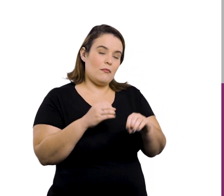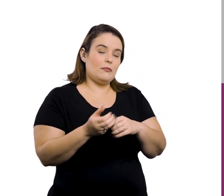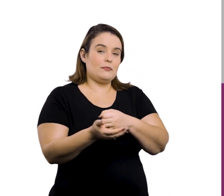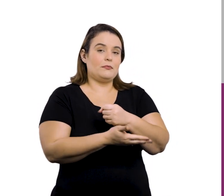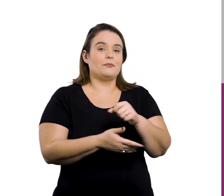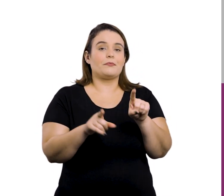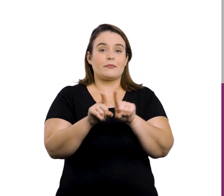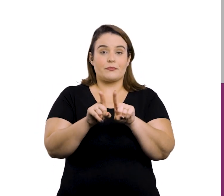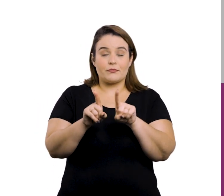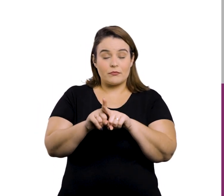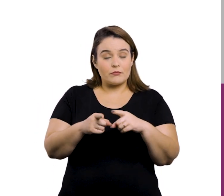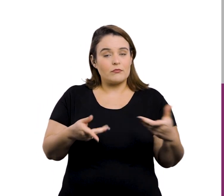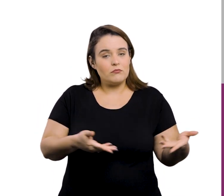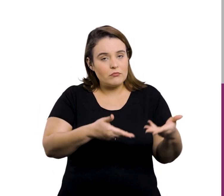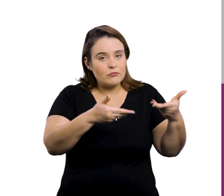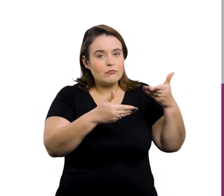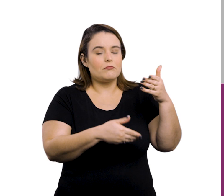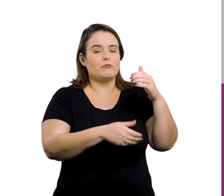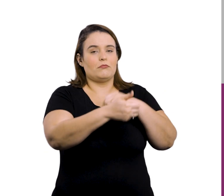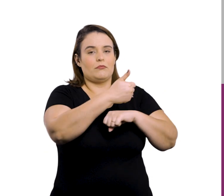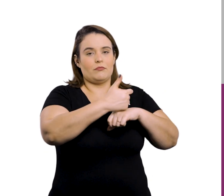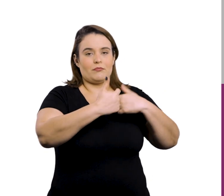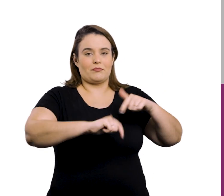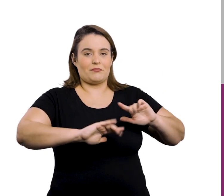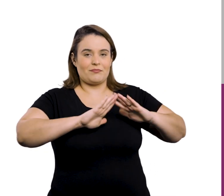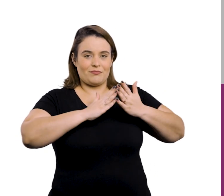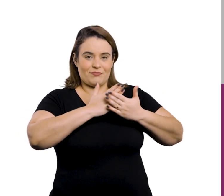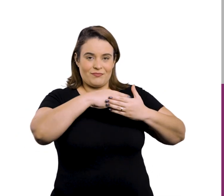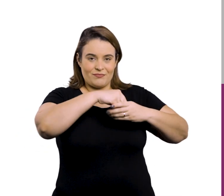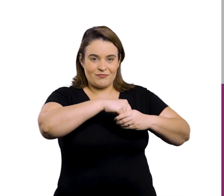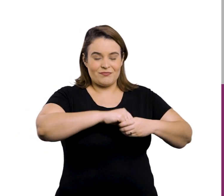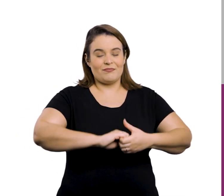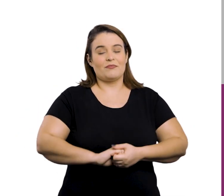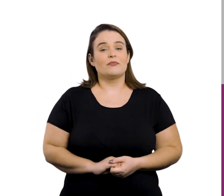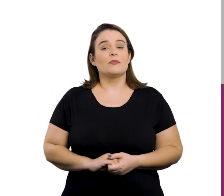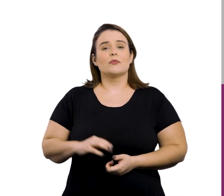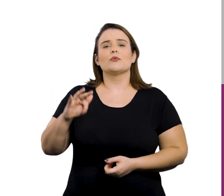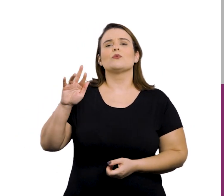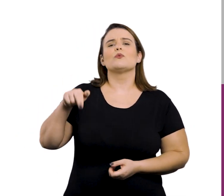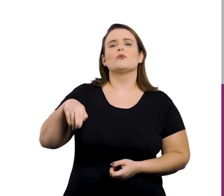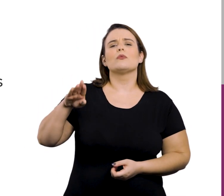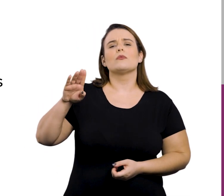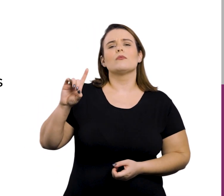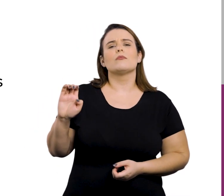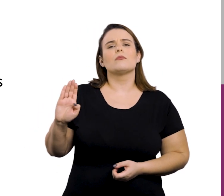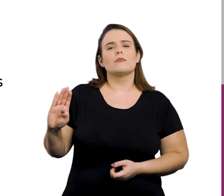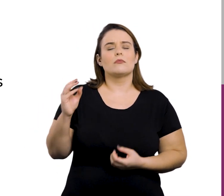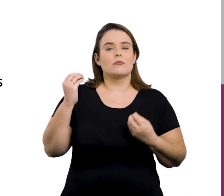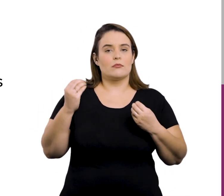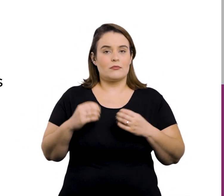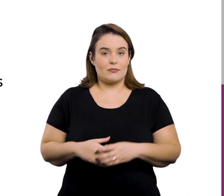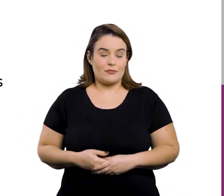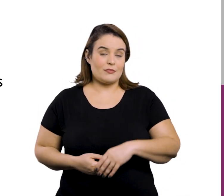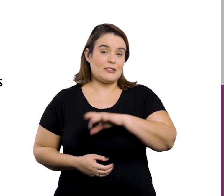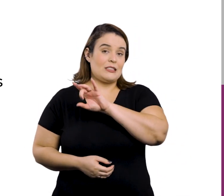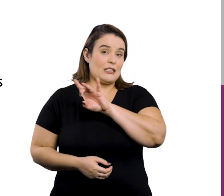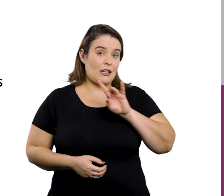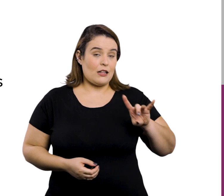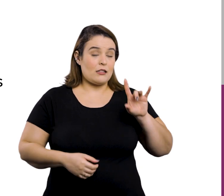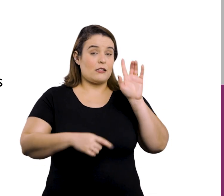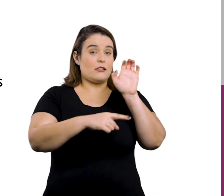e Desenvolvimento da Educação Básica e de Valorização dos Profissionais da Educação. O Fundeb funciona